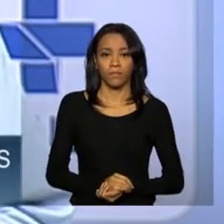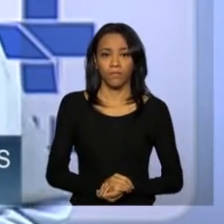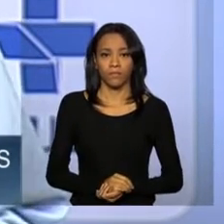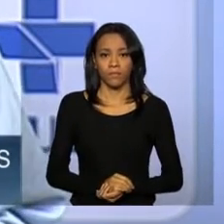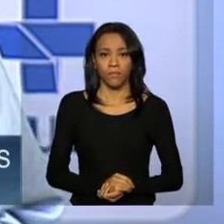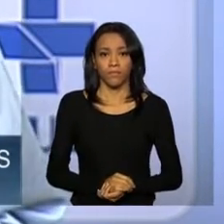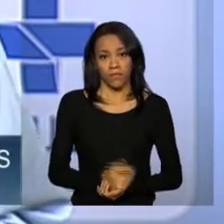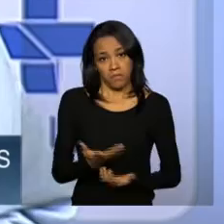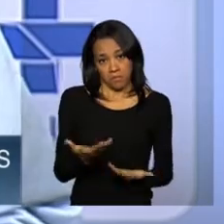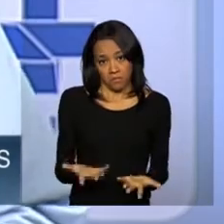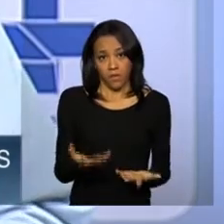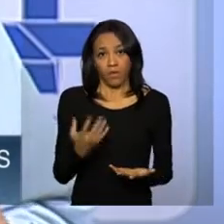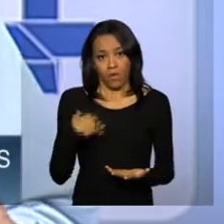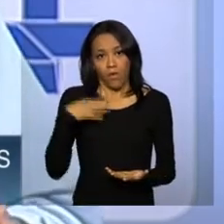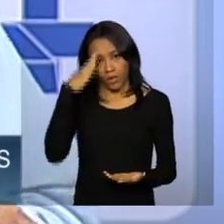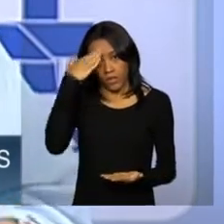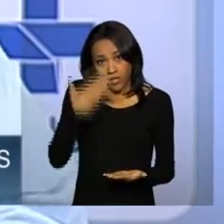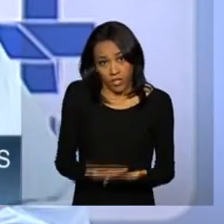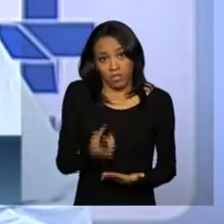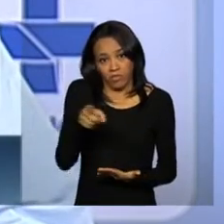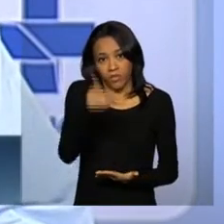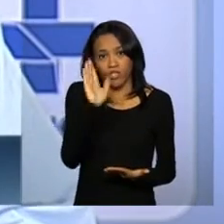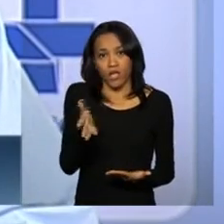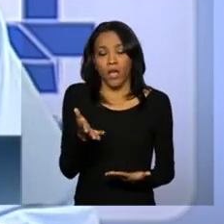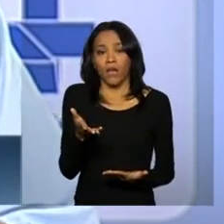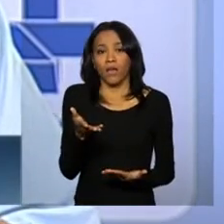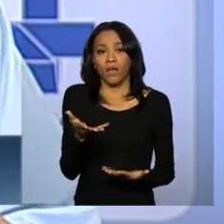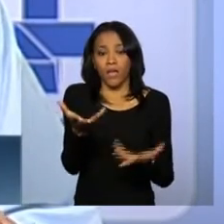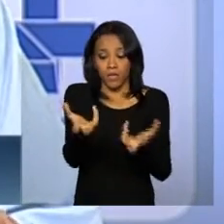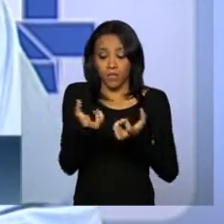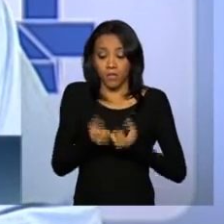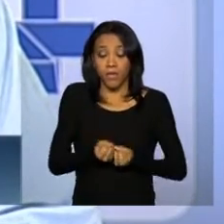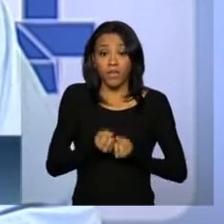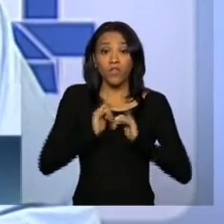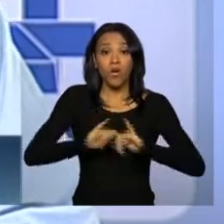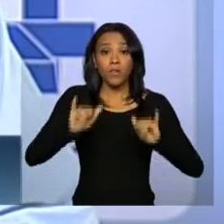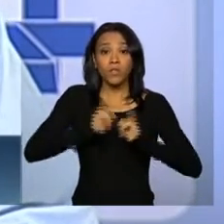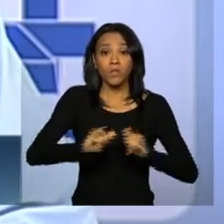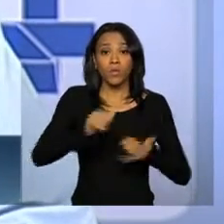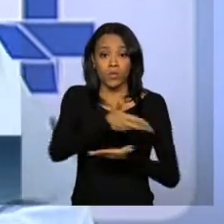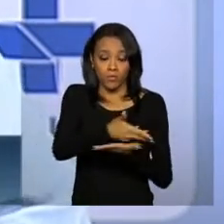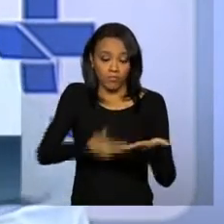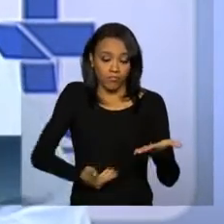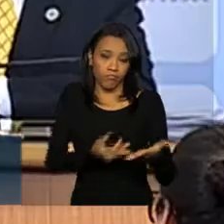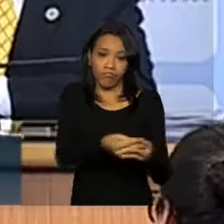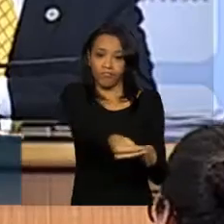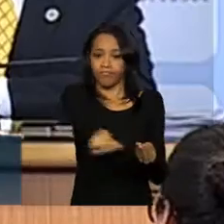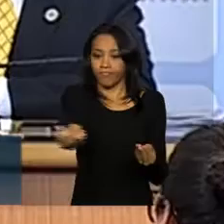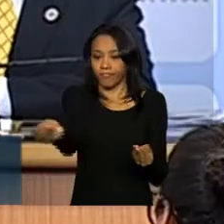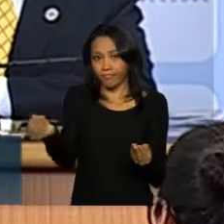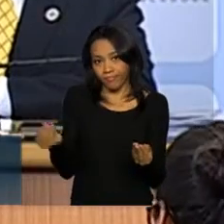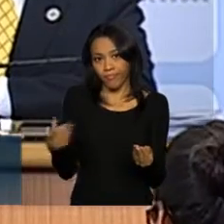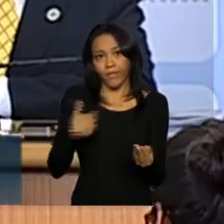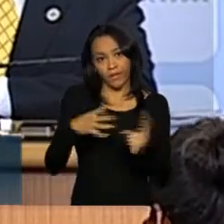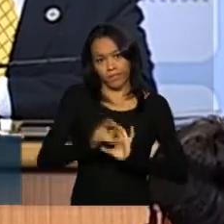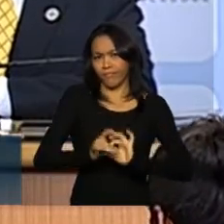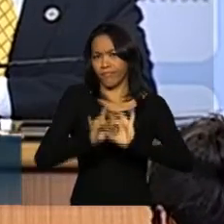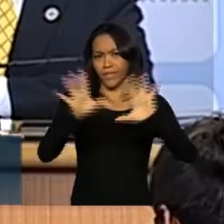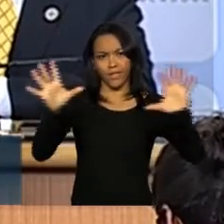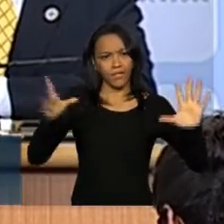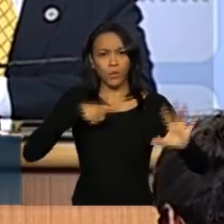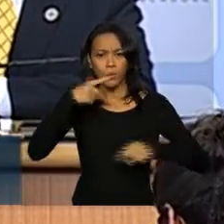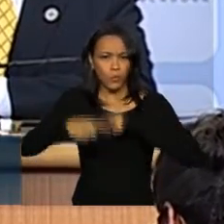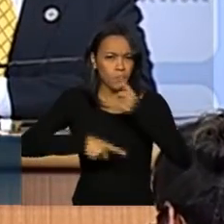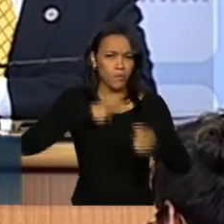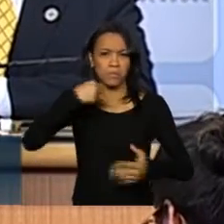Acredito que todos tenham recebido as informações fundamentais e acho que a gente pode ficar à disposição para eventuais